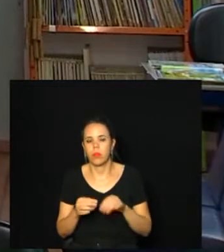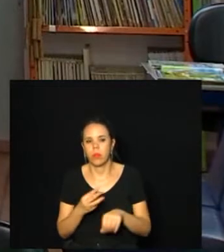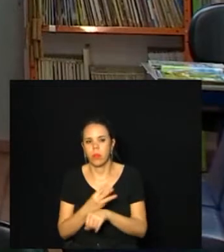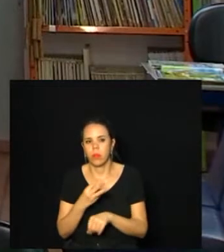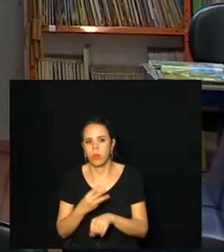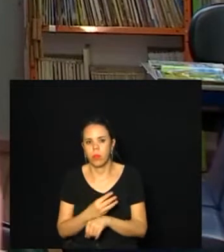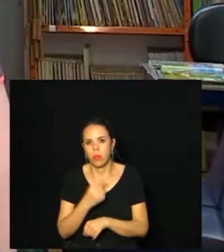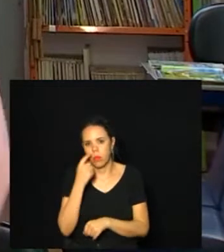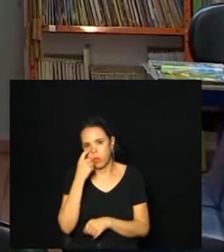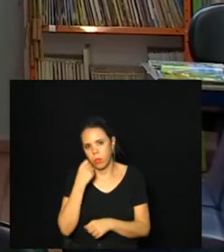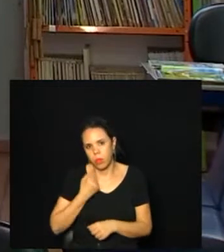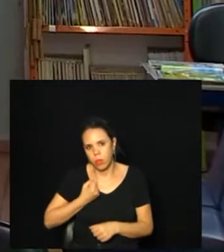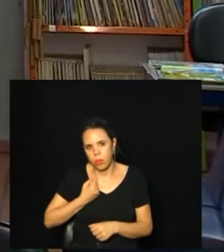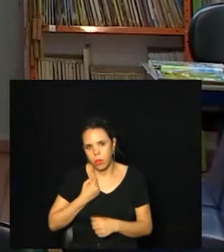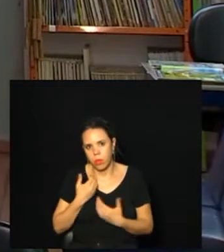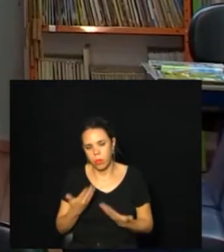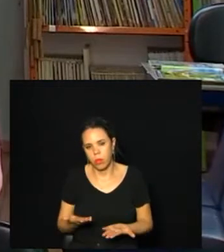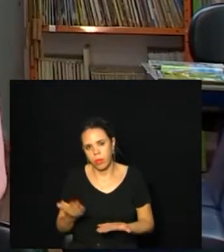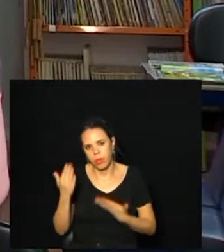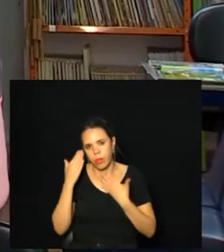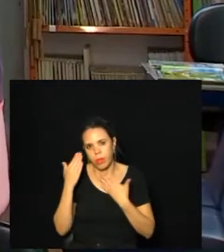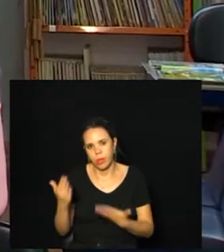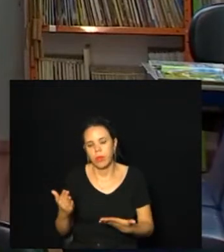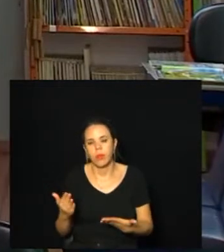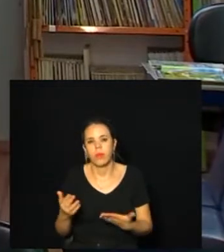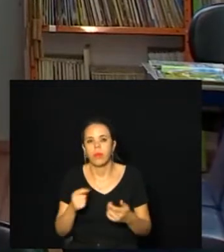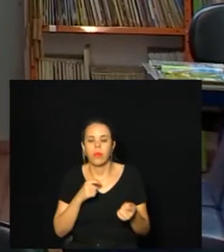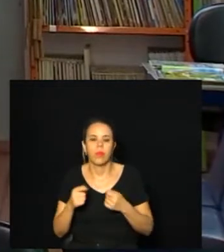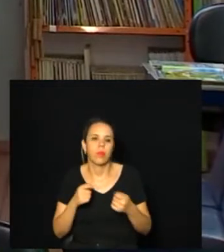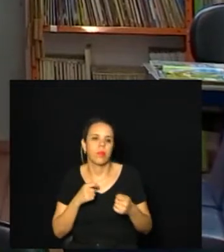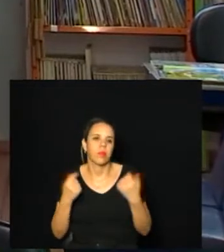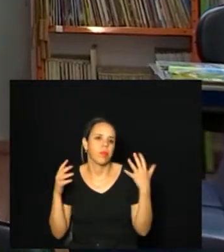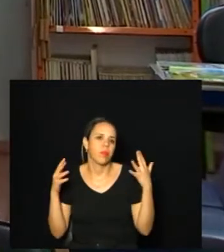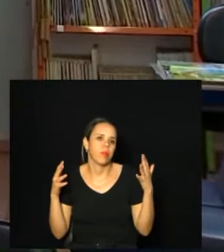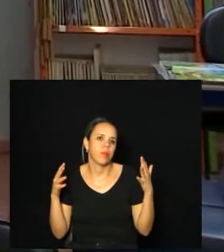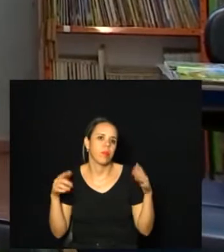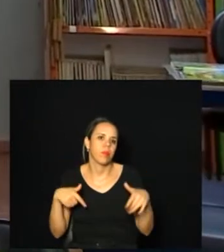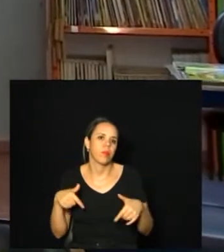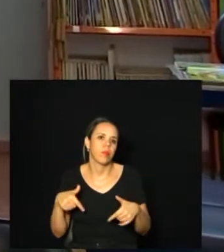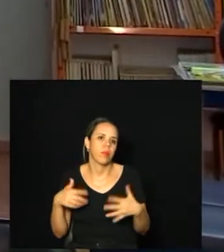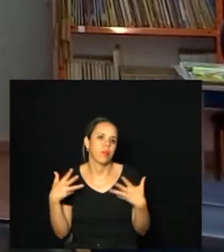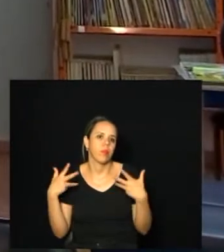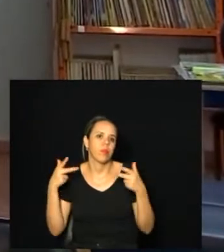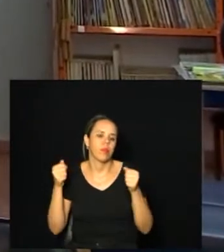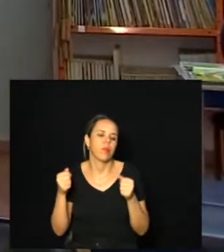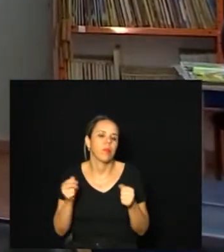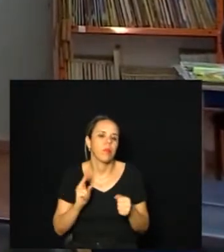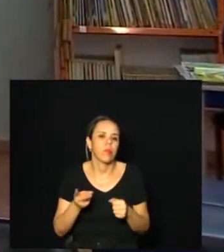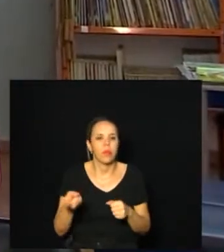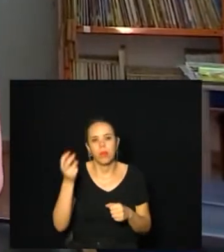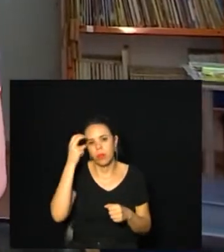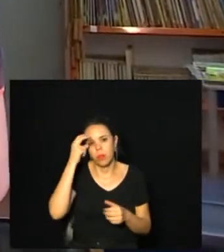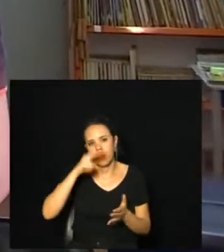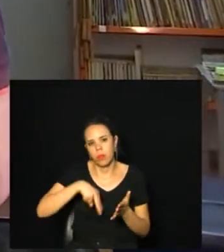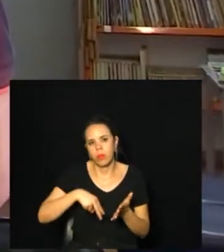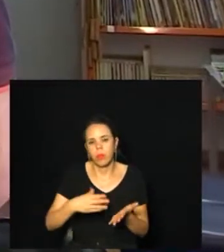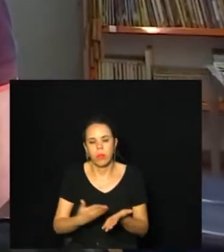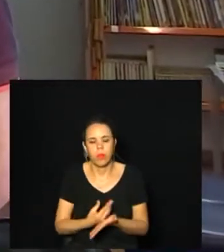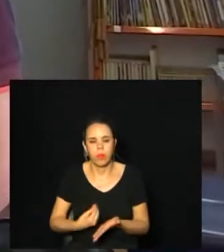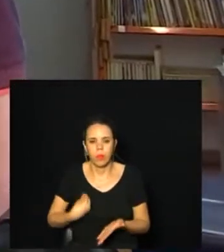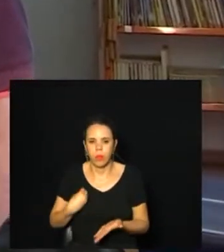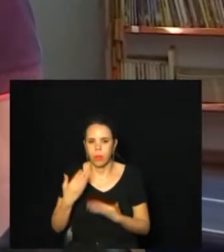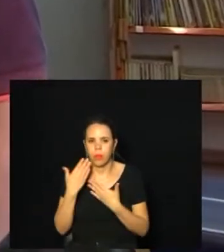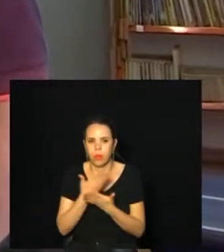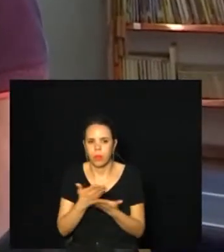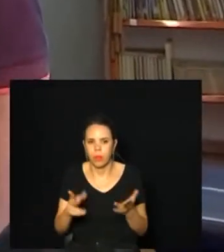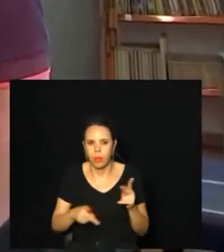por esse mesmo número. Wellington, muito obrigada pela sua entrevista. Parabéns pelo seu trabalho maravilhoso de manter a cultura da leitura viva. Muito